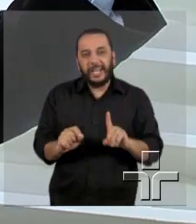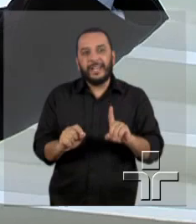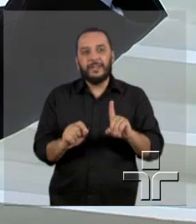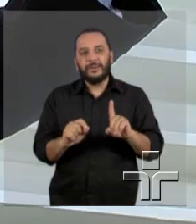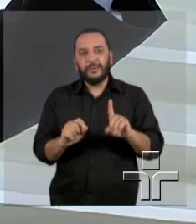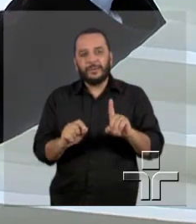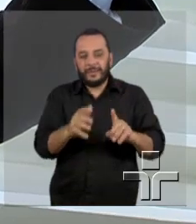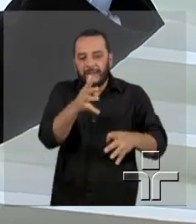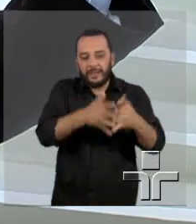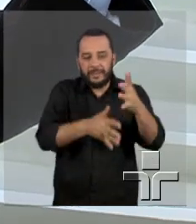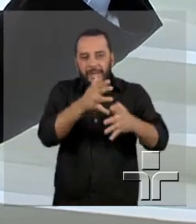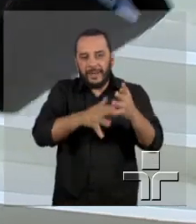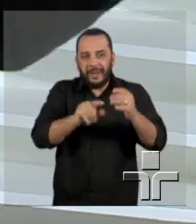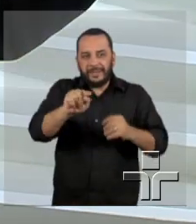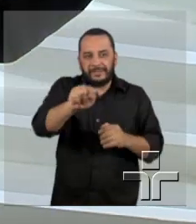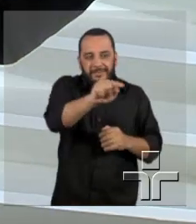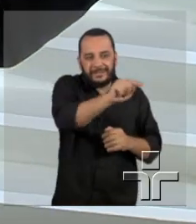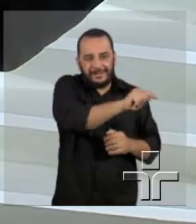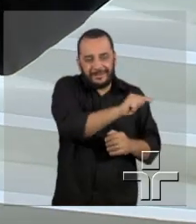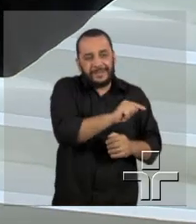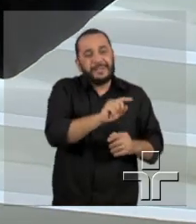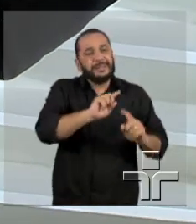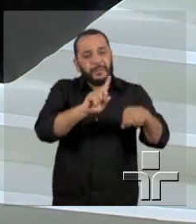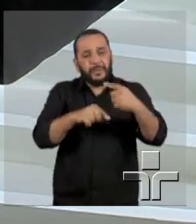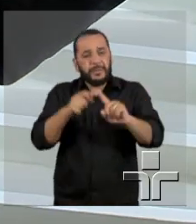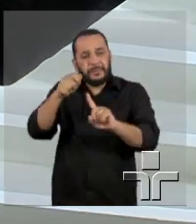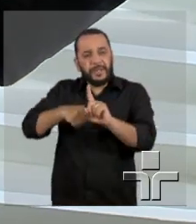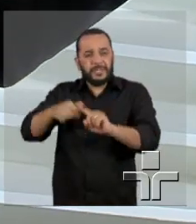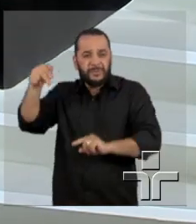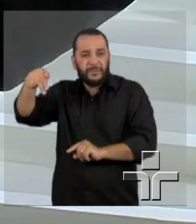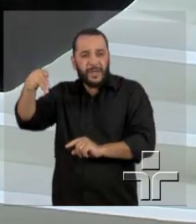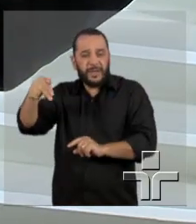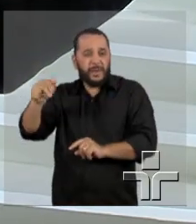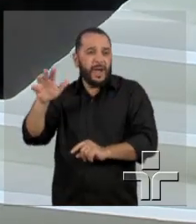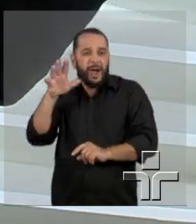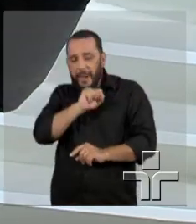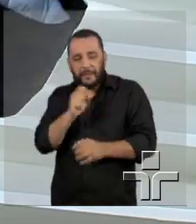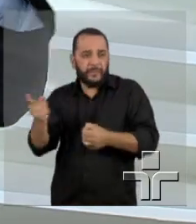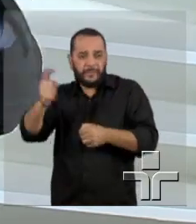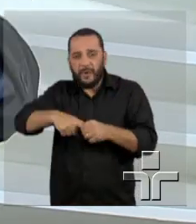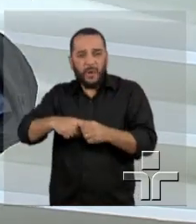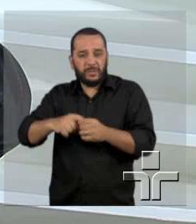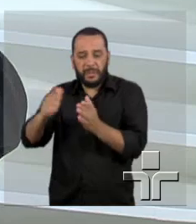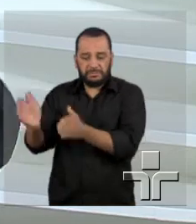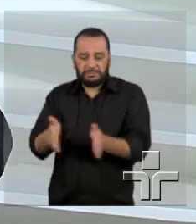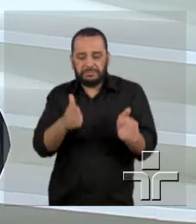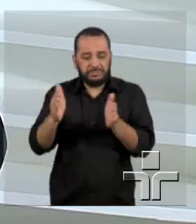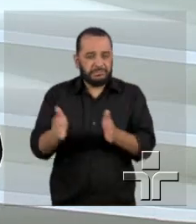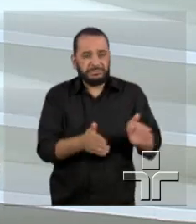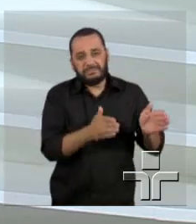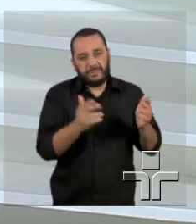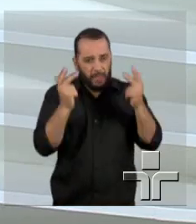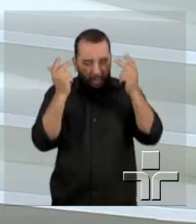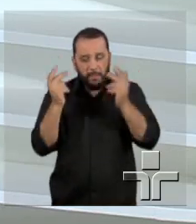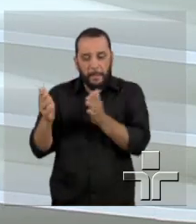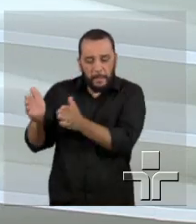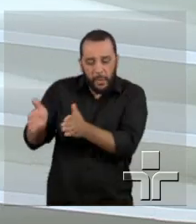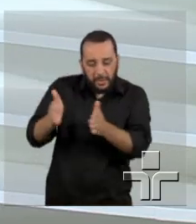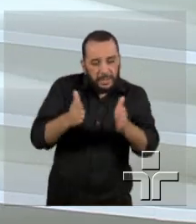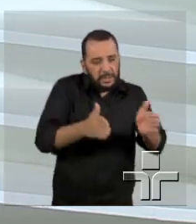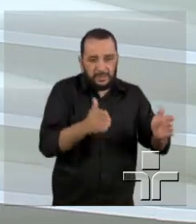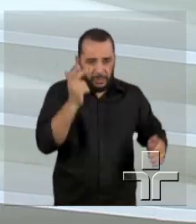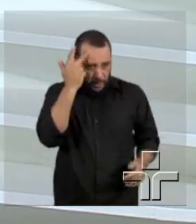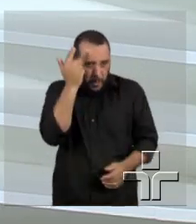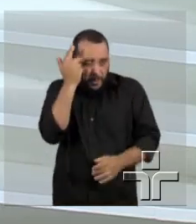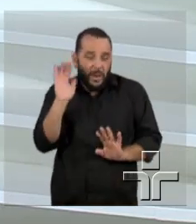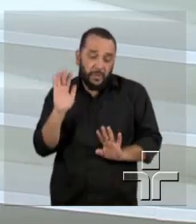afinal, tudo poderia ser desfeito quando do julgamento do mérito em novembro. Eu tenho para mim que ele teve essa boa intenção.